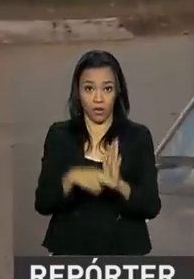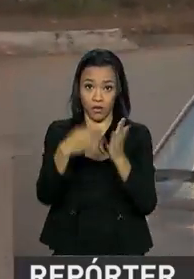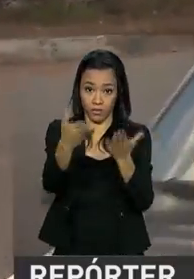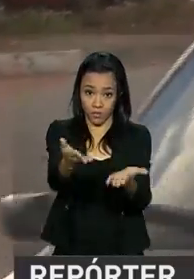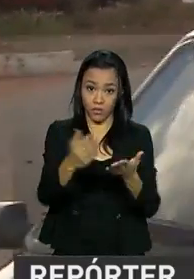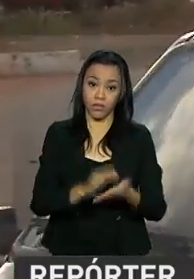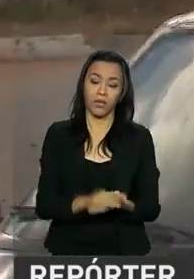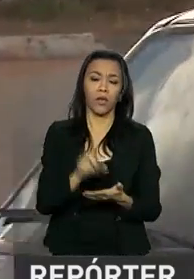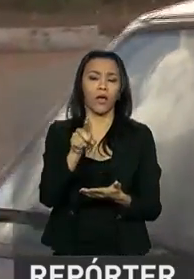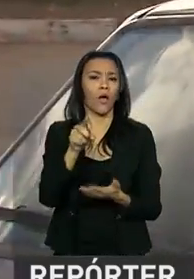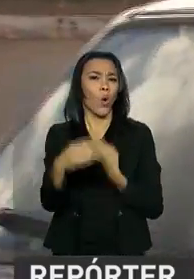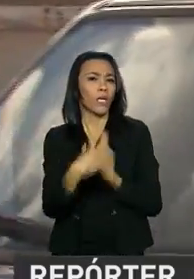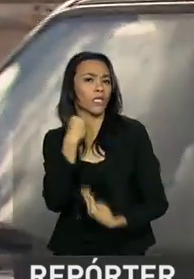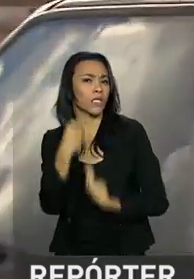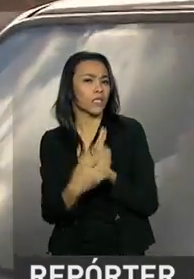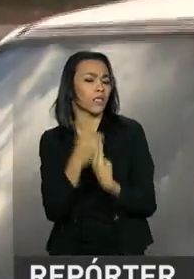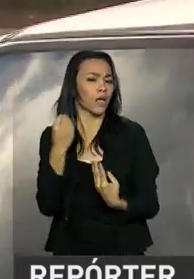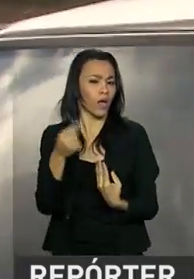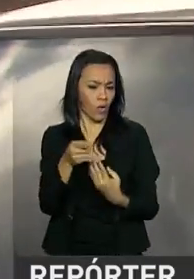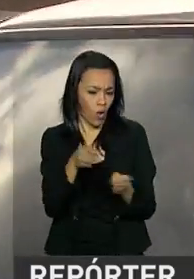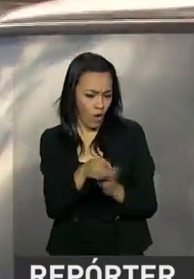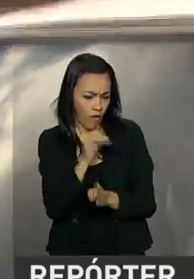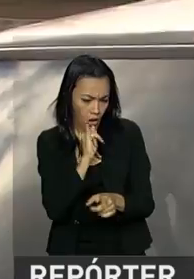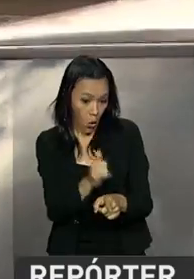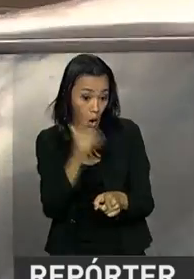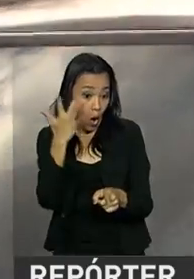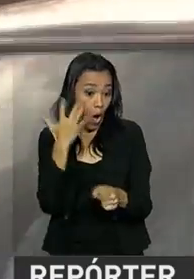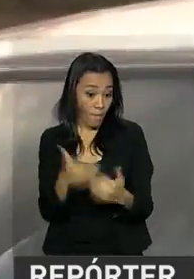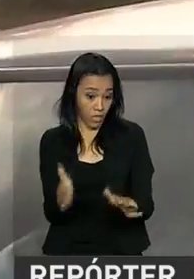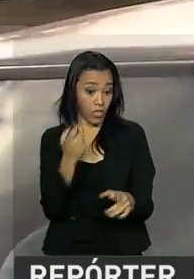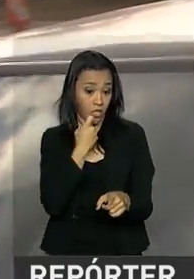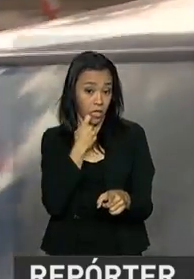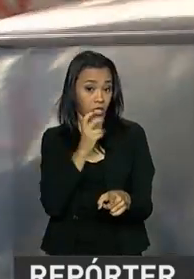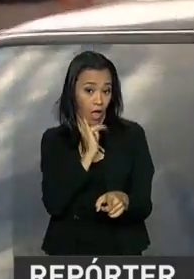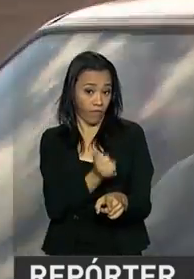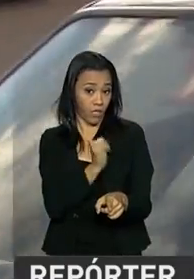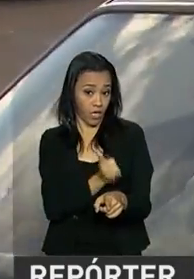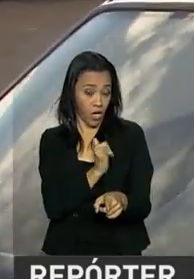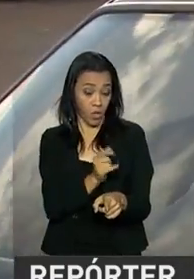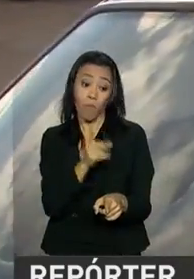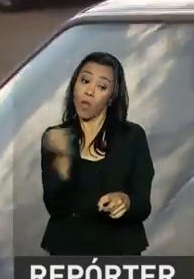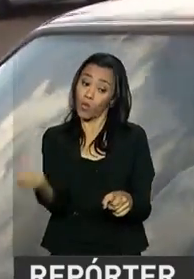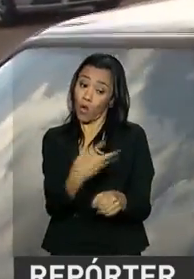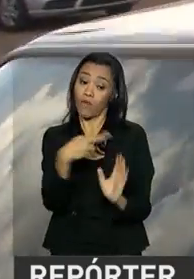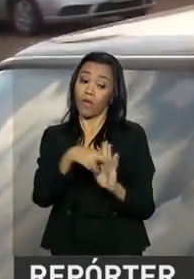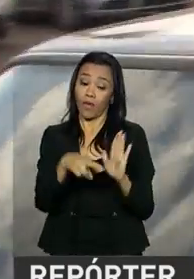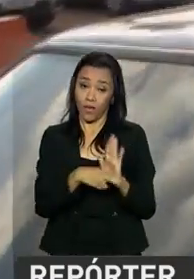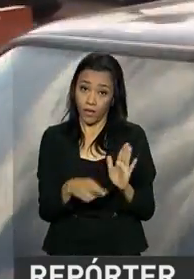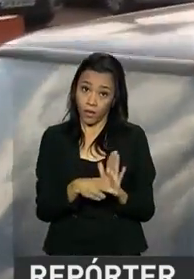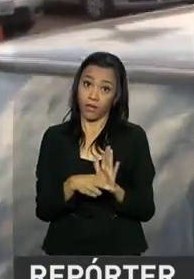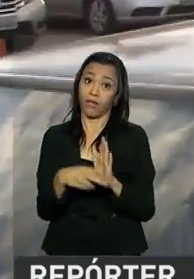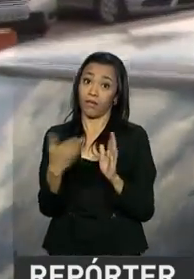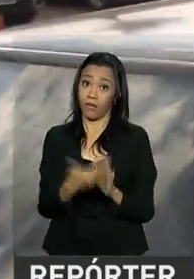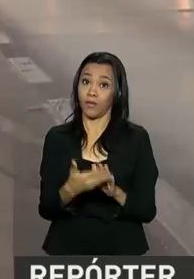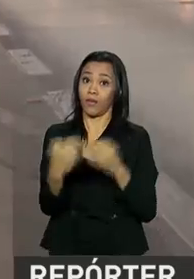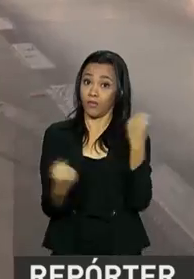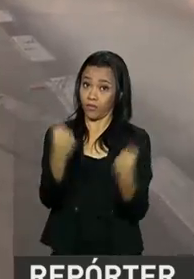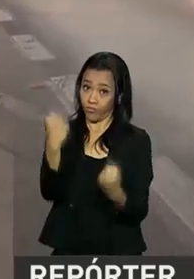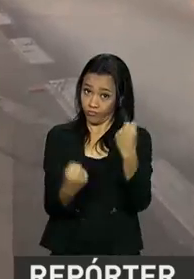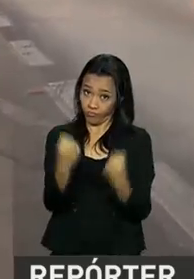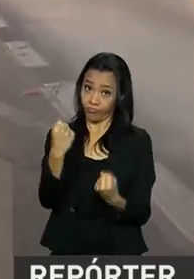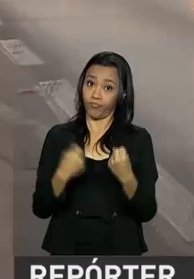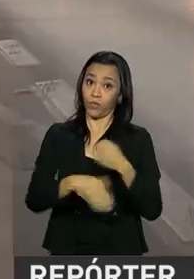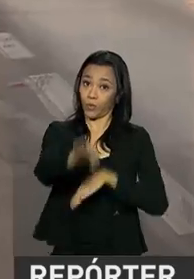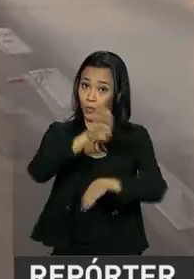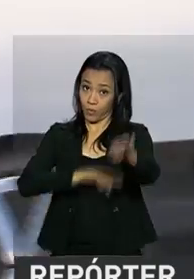orientação quanto a uso dos Faróis baixos a partir de sexta-feira é uma nova mudança que tá tendo no código de trânsito só para orientação